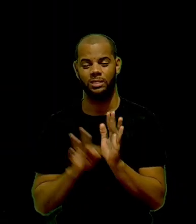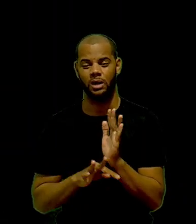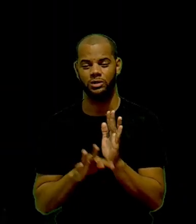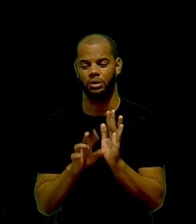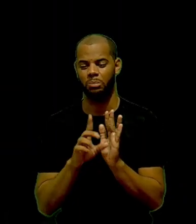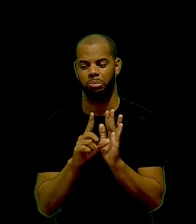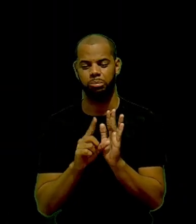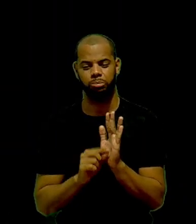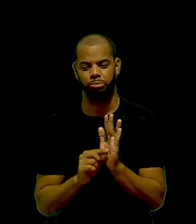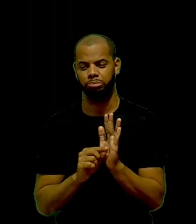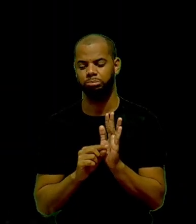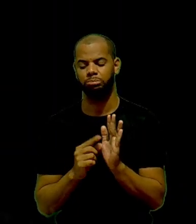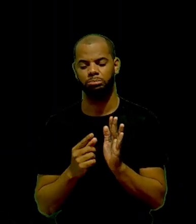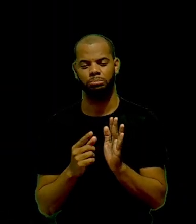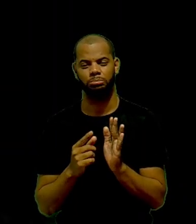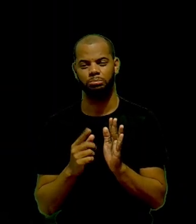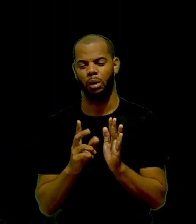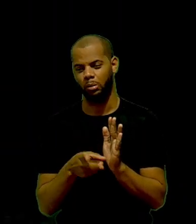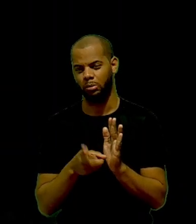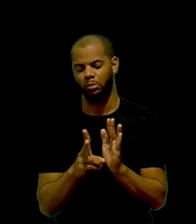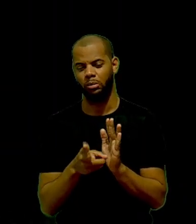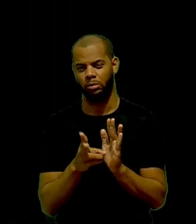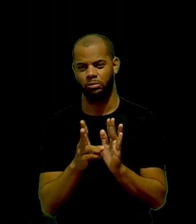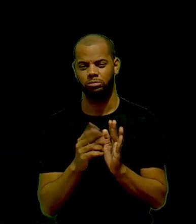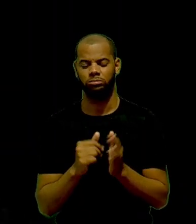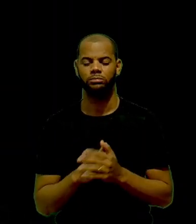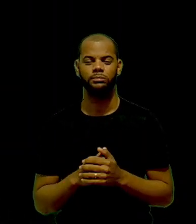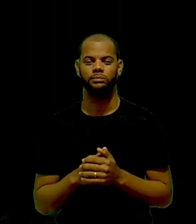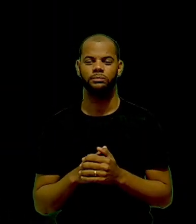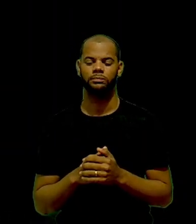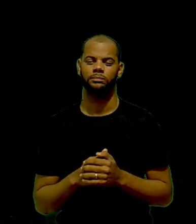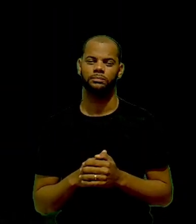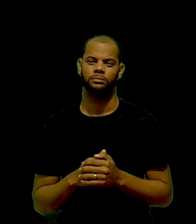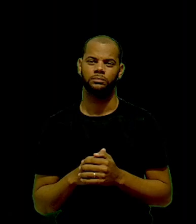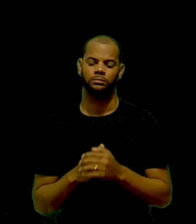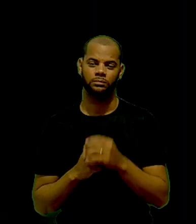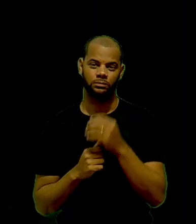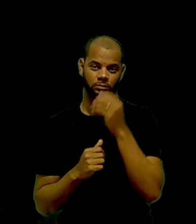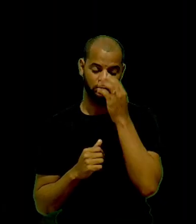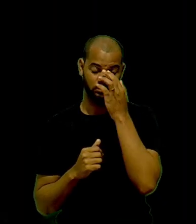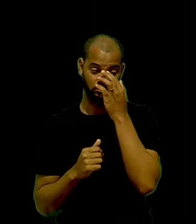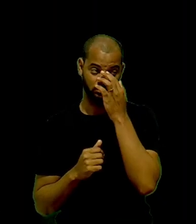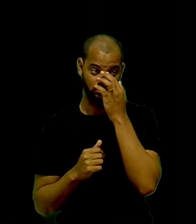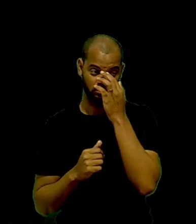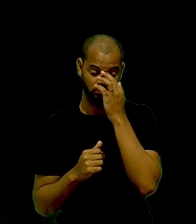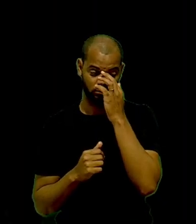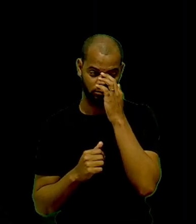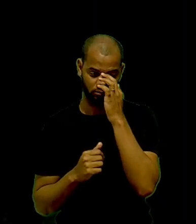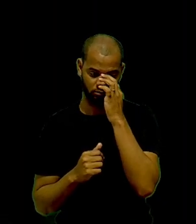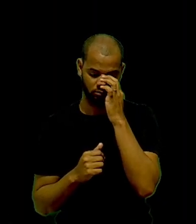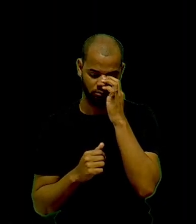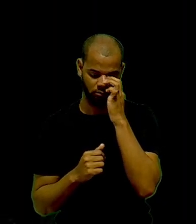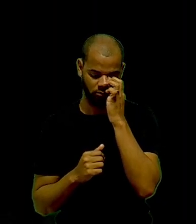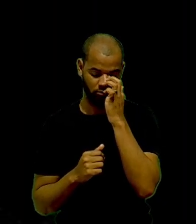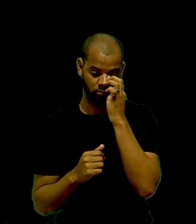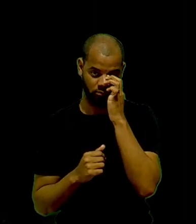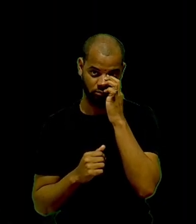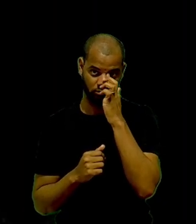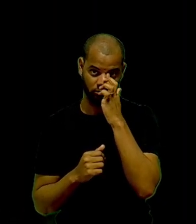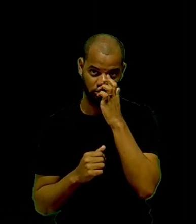de noite ele pega térmicas, pega unidades mais caras e mais poluentes. Então, se